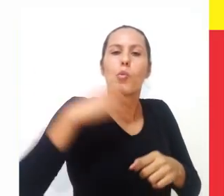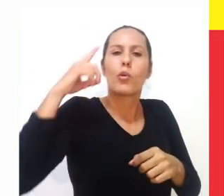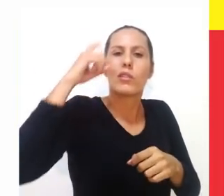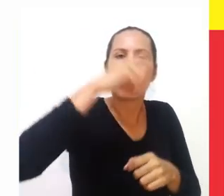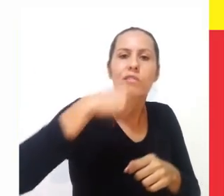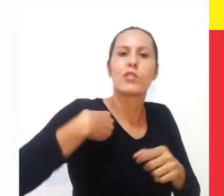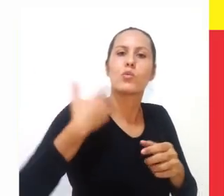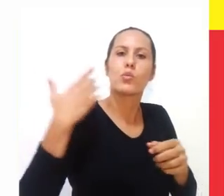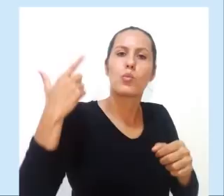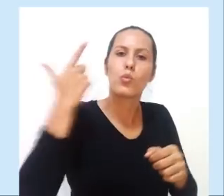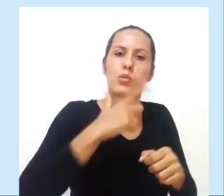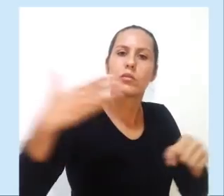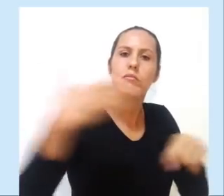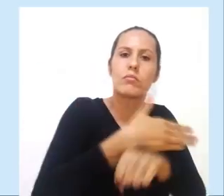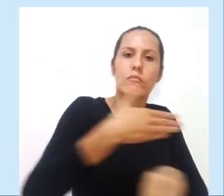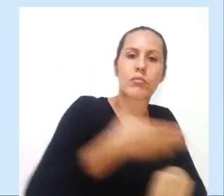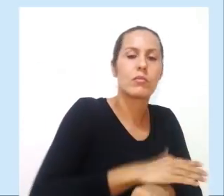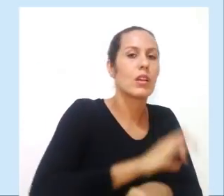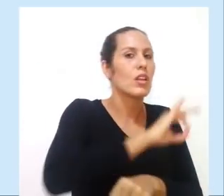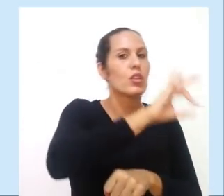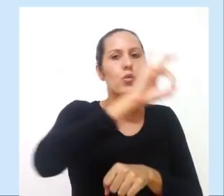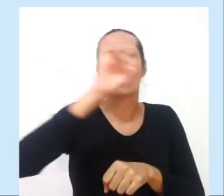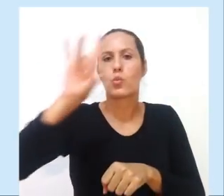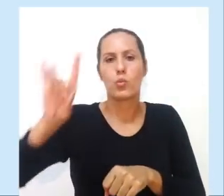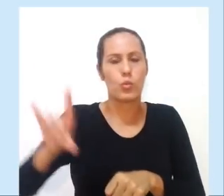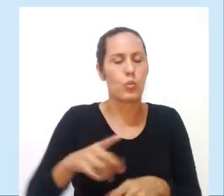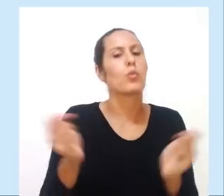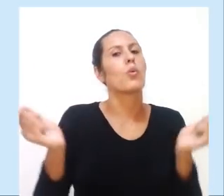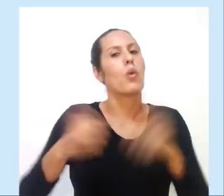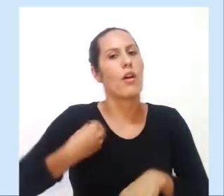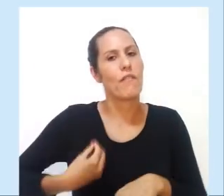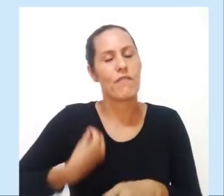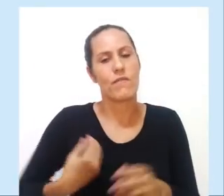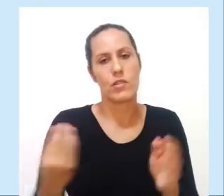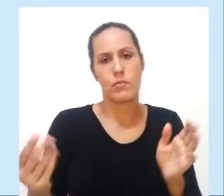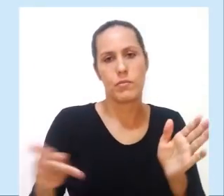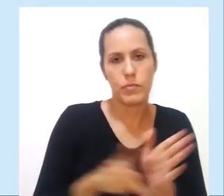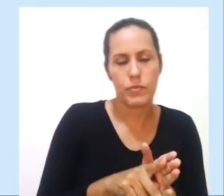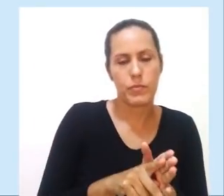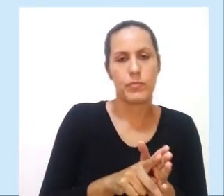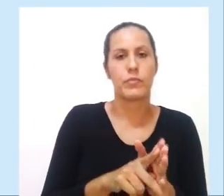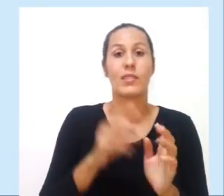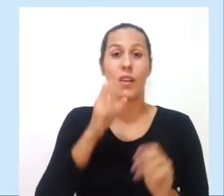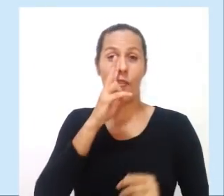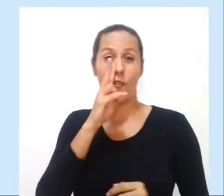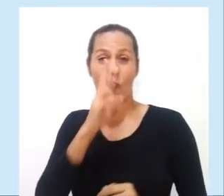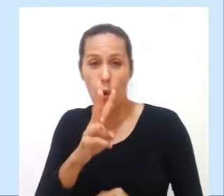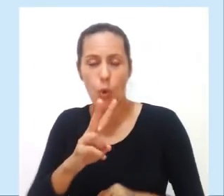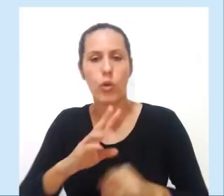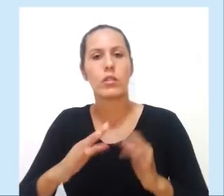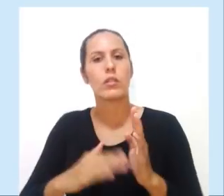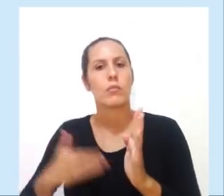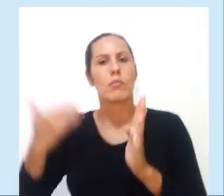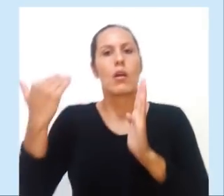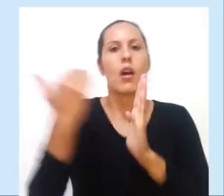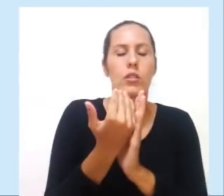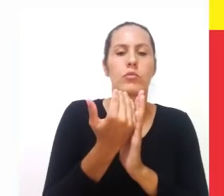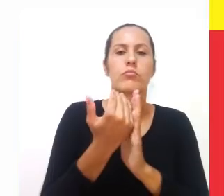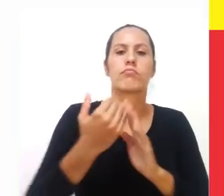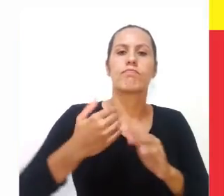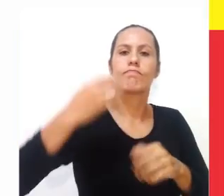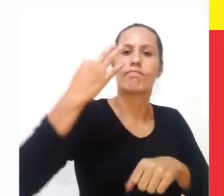seja, o condutor, todo ele, vai ter uma resistência. Então, quanto mais forte, certo, for ele, maior vai ser a